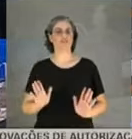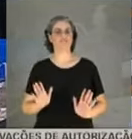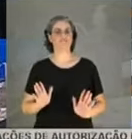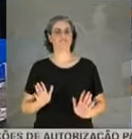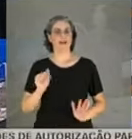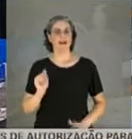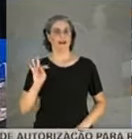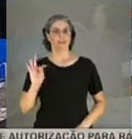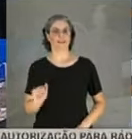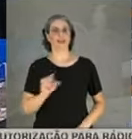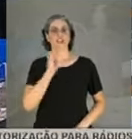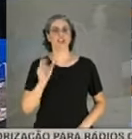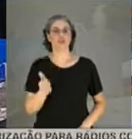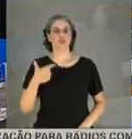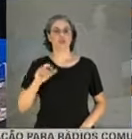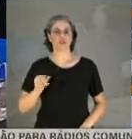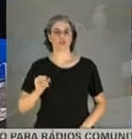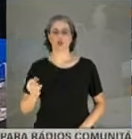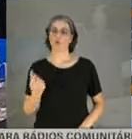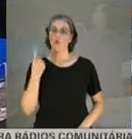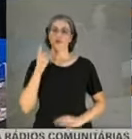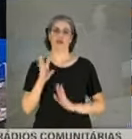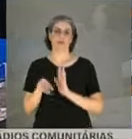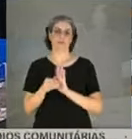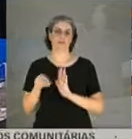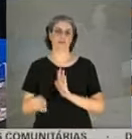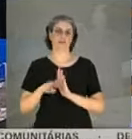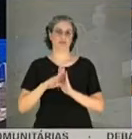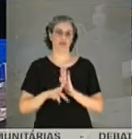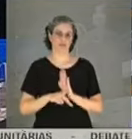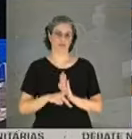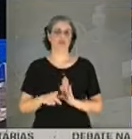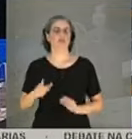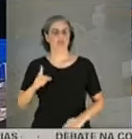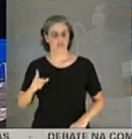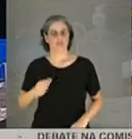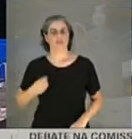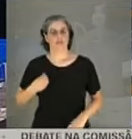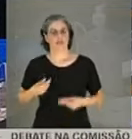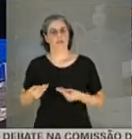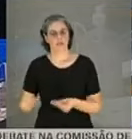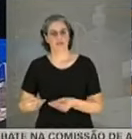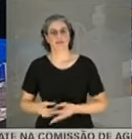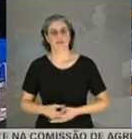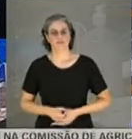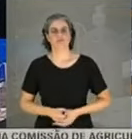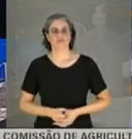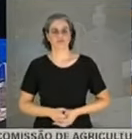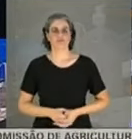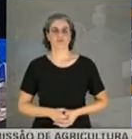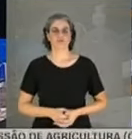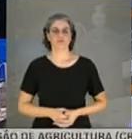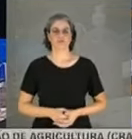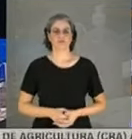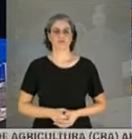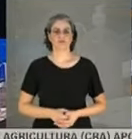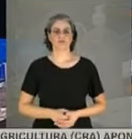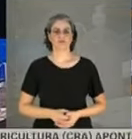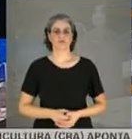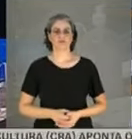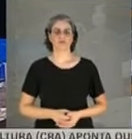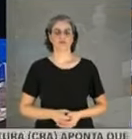a ata do dia 12 de janeiro, a única emenda nessa medida provisória que foi apresentada. E